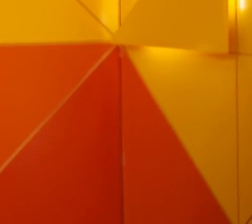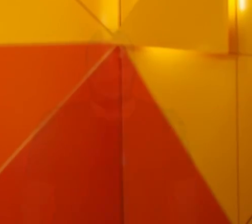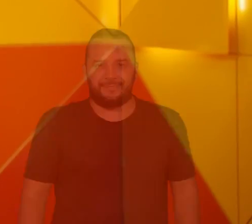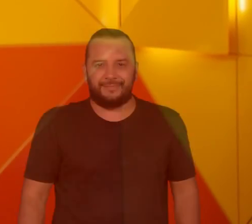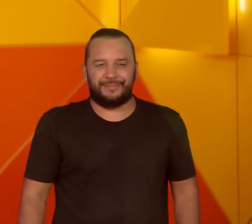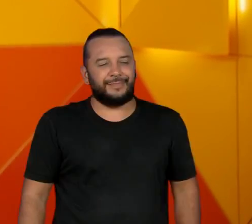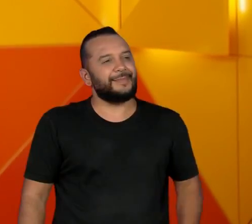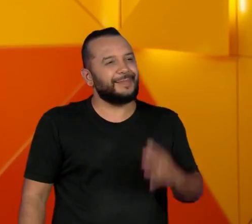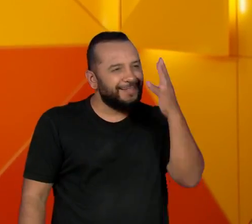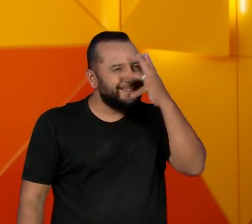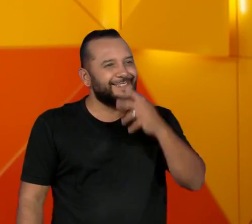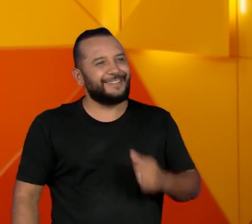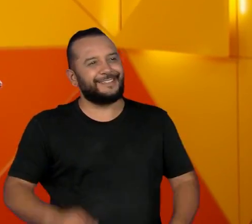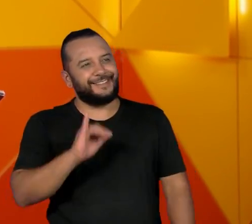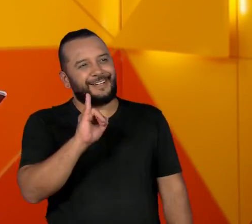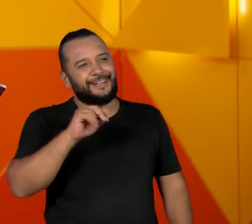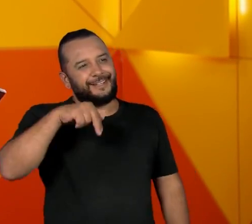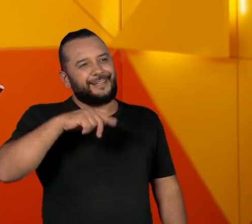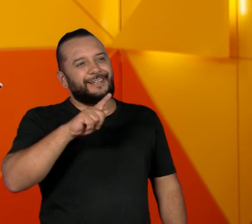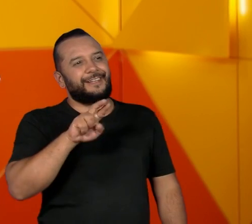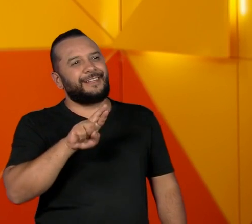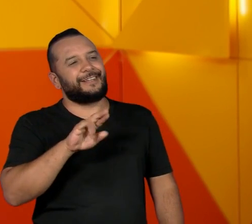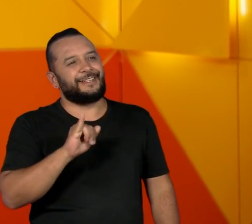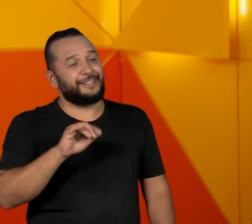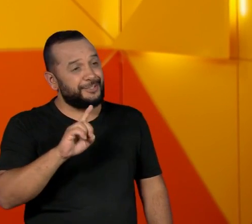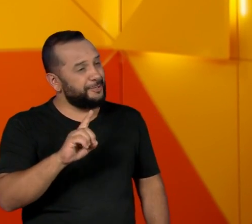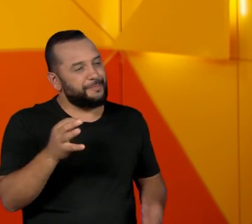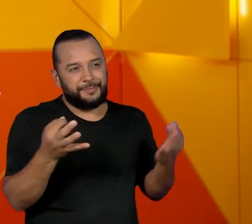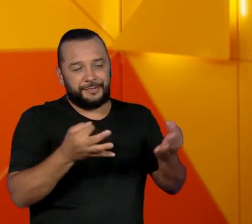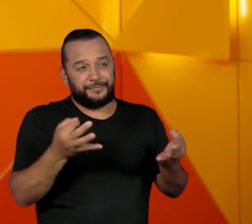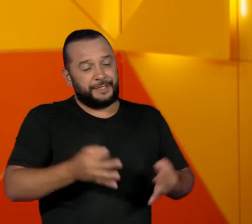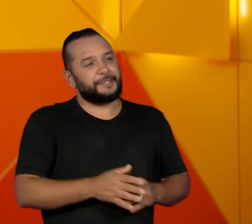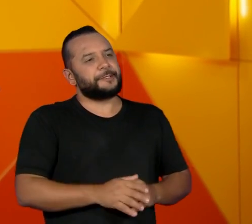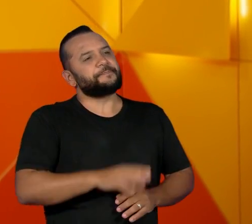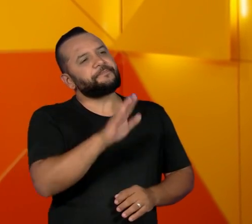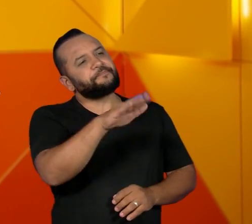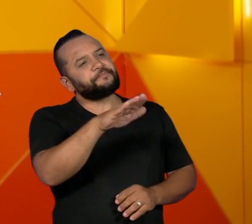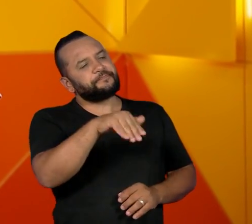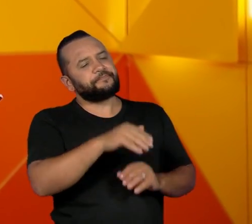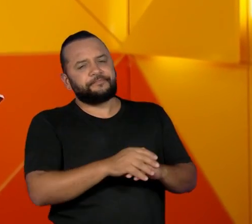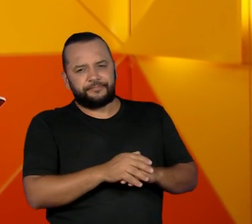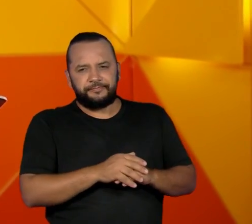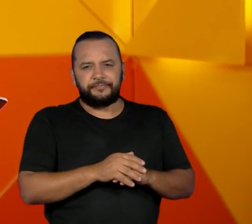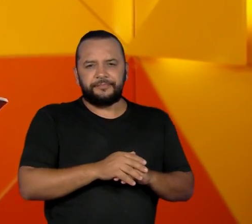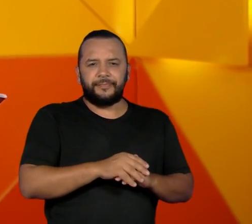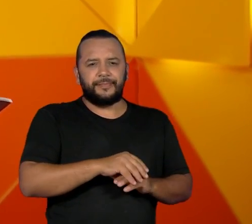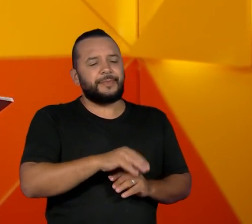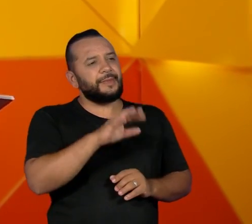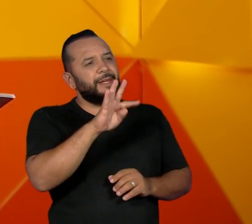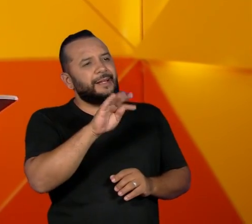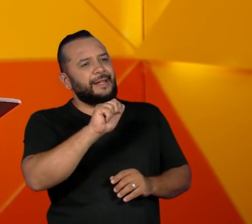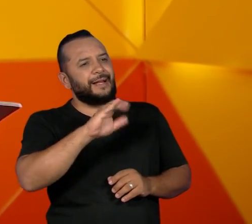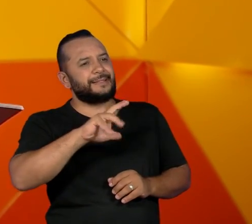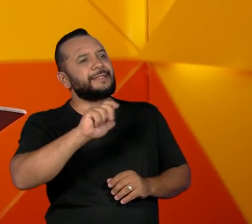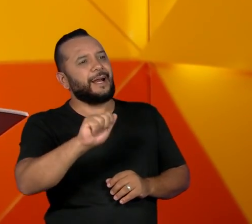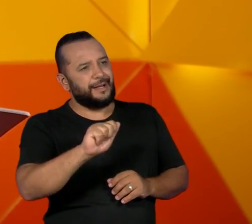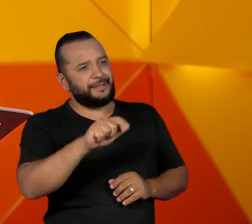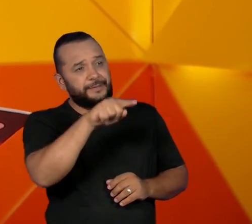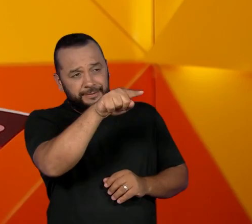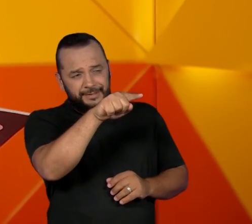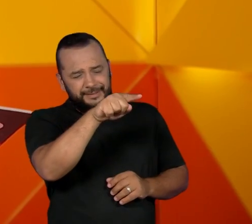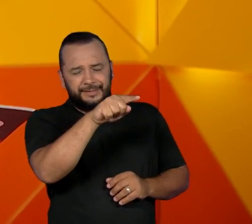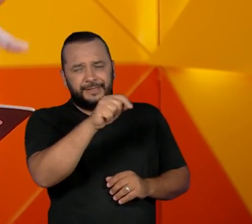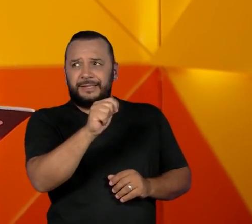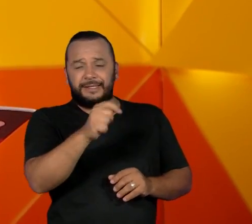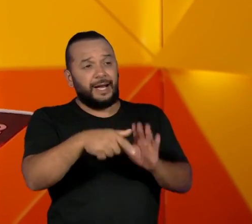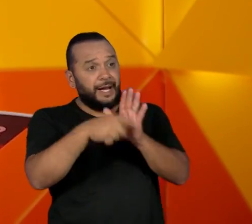Que linda, Ingrid. Perfeita. Tássia, em algum momento, acho que a gente terminou o outro bloco